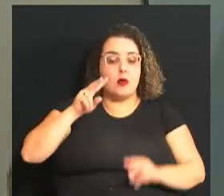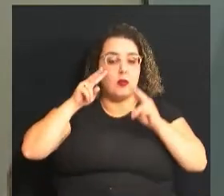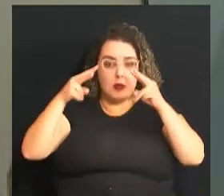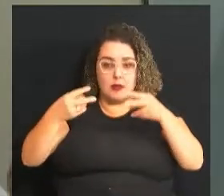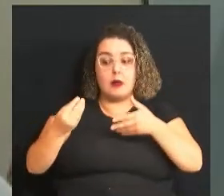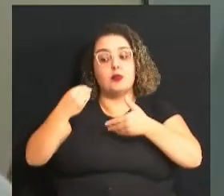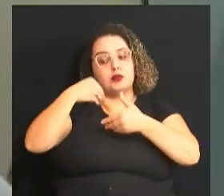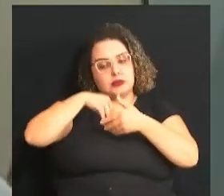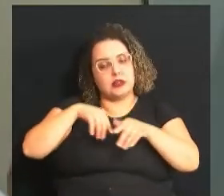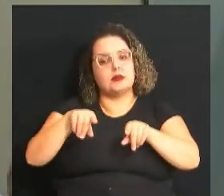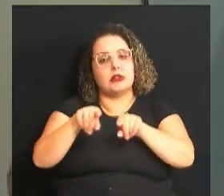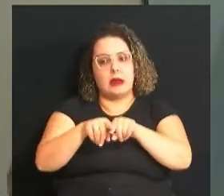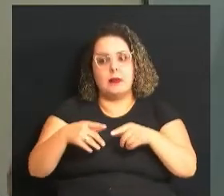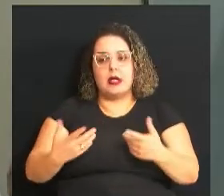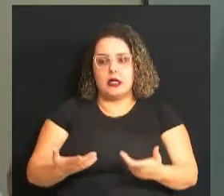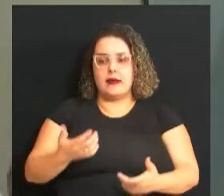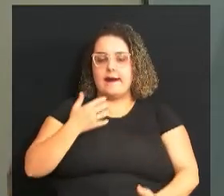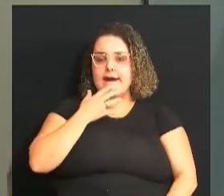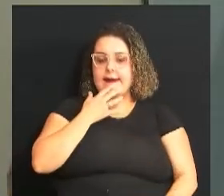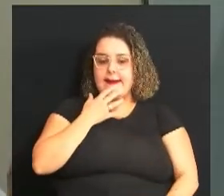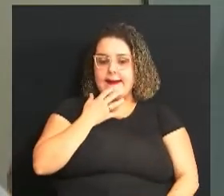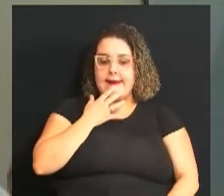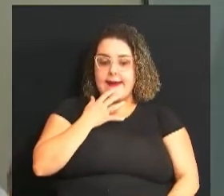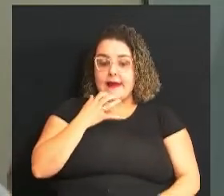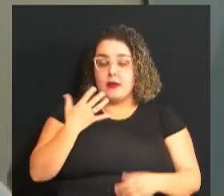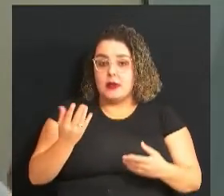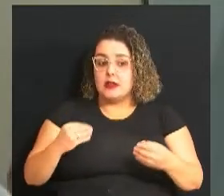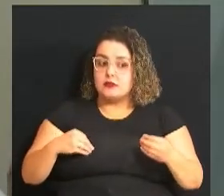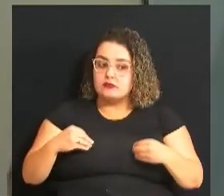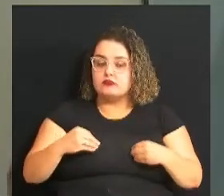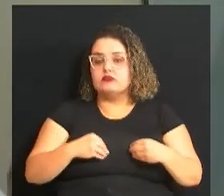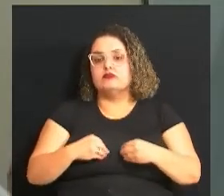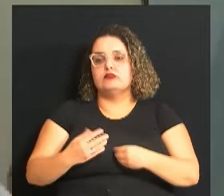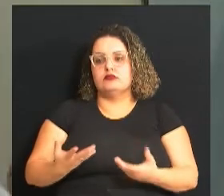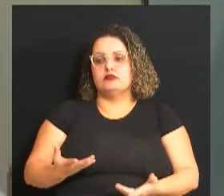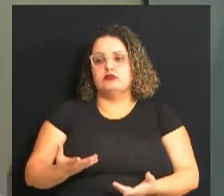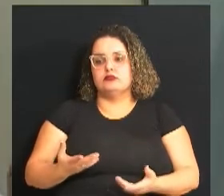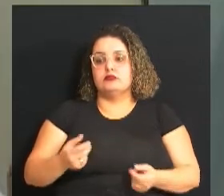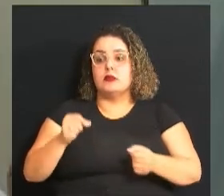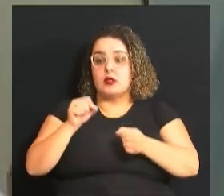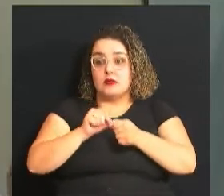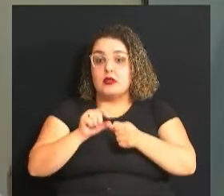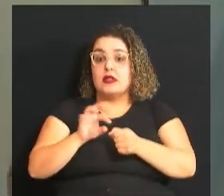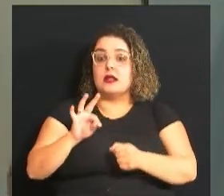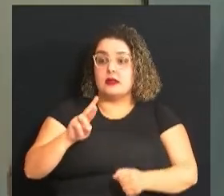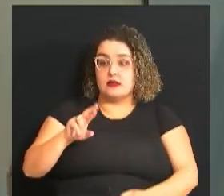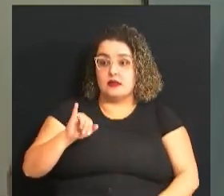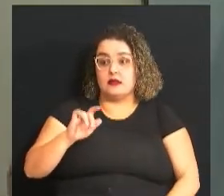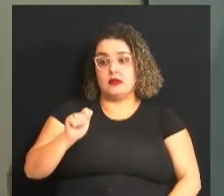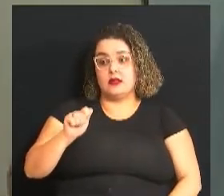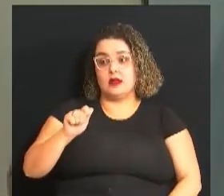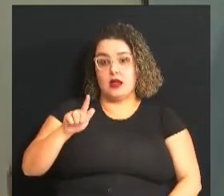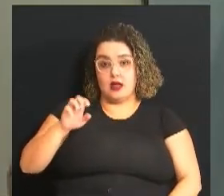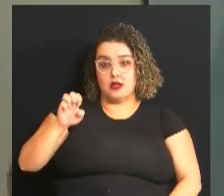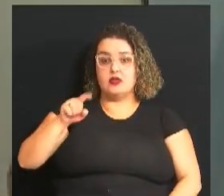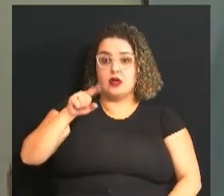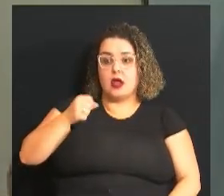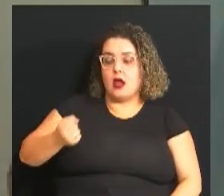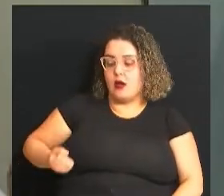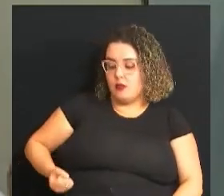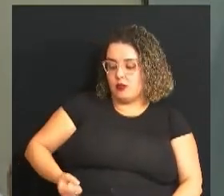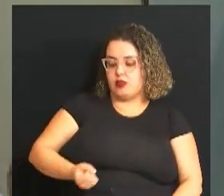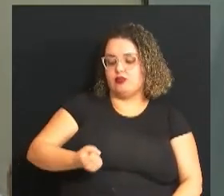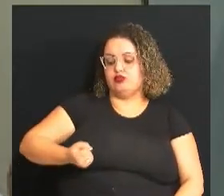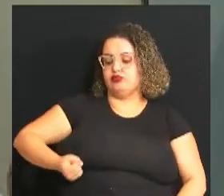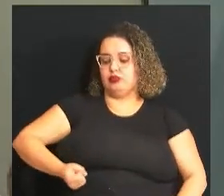também. Mas o exame mais feito de triagem é a ultrassonografia de abdômen,